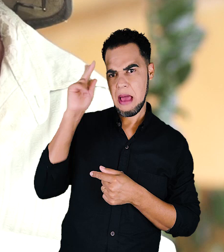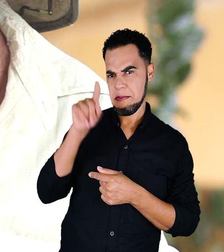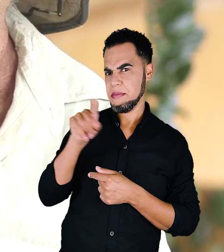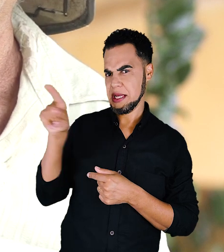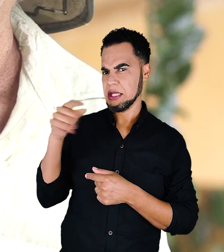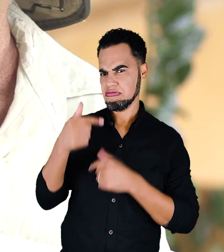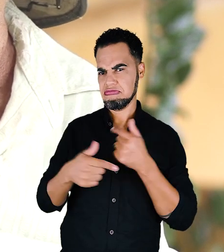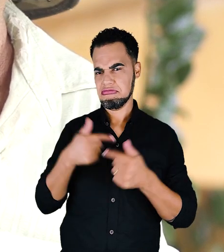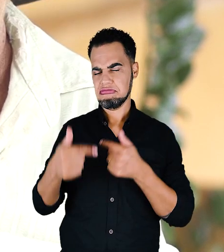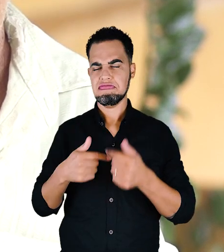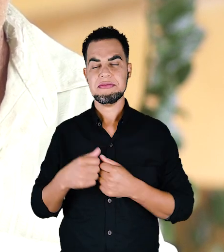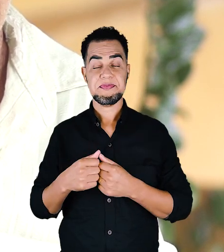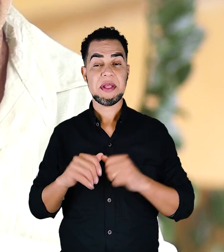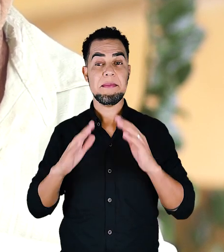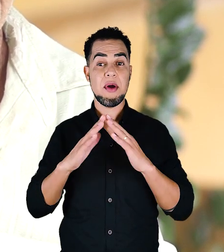eles aí,